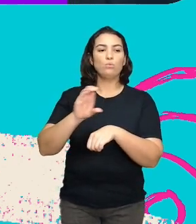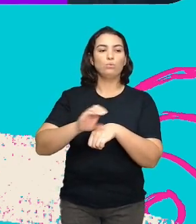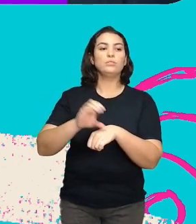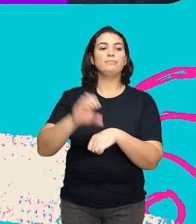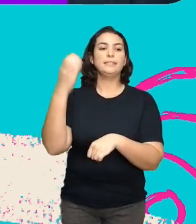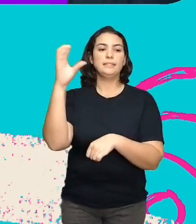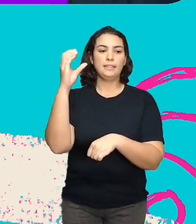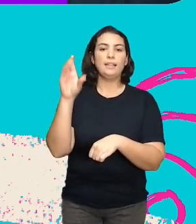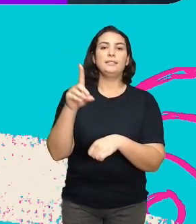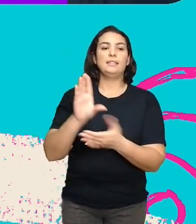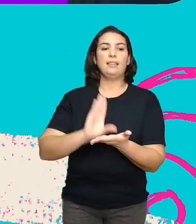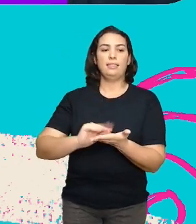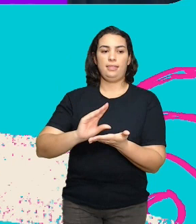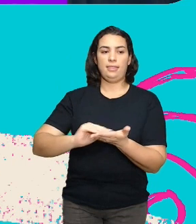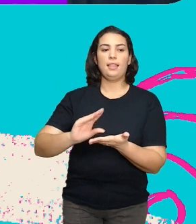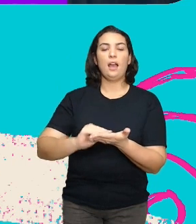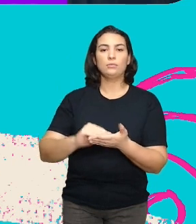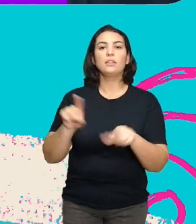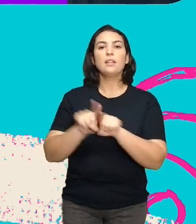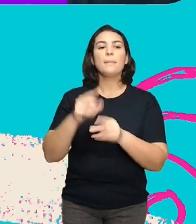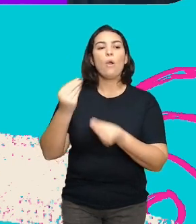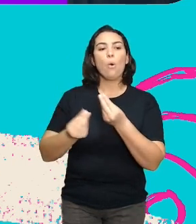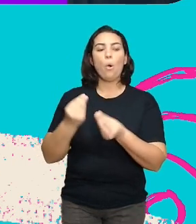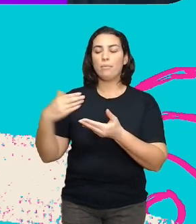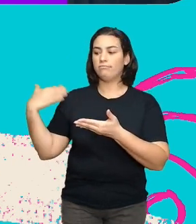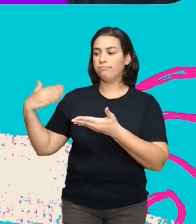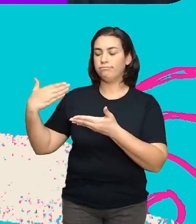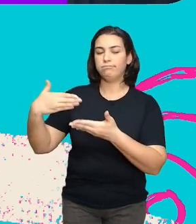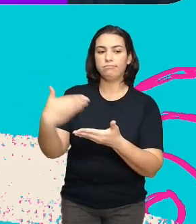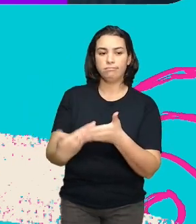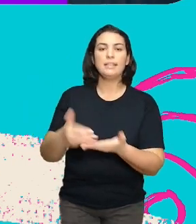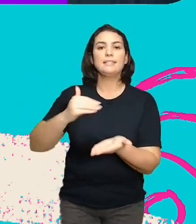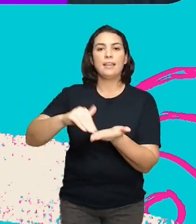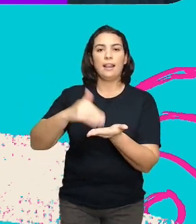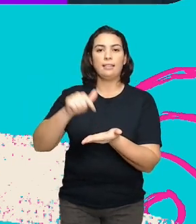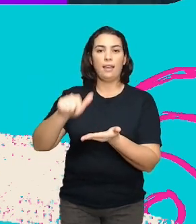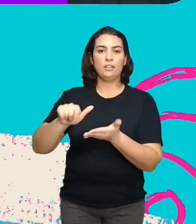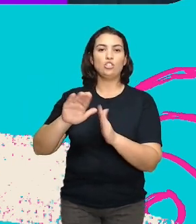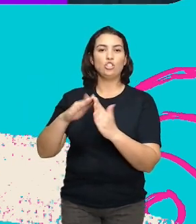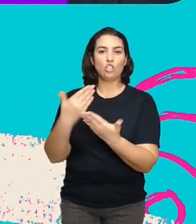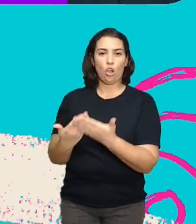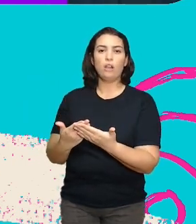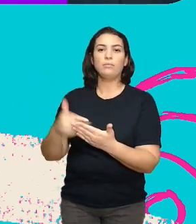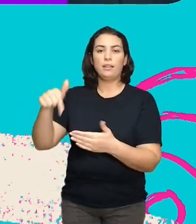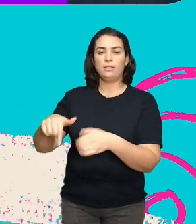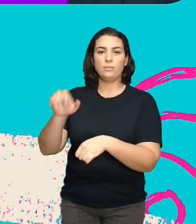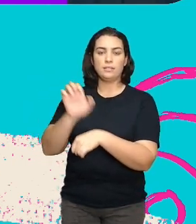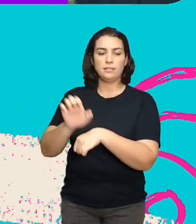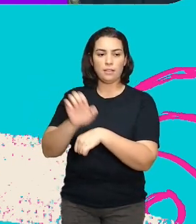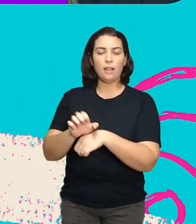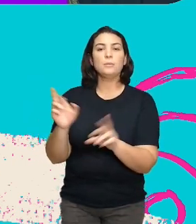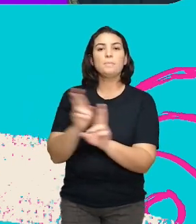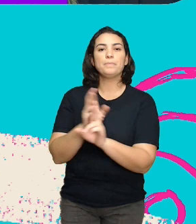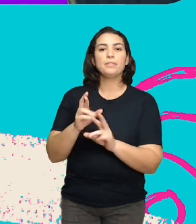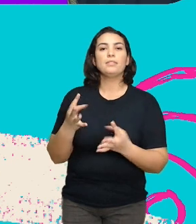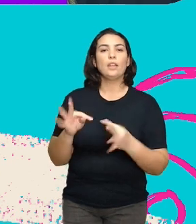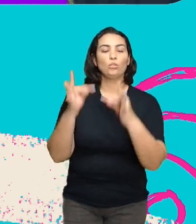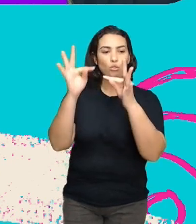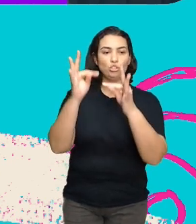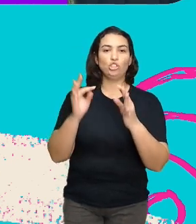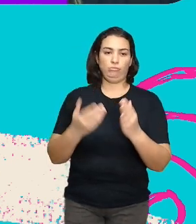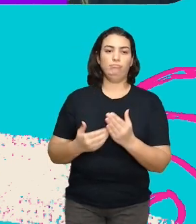da trajetória da Secretaria de Estado da Educação em relação à tecnologia, né? Como inserir o jovem da escola